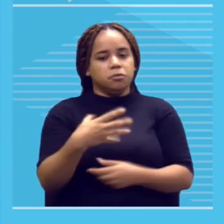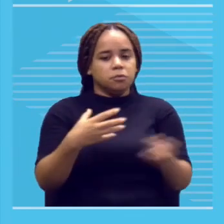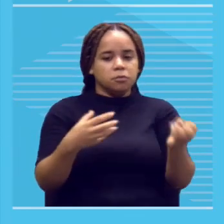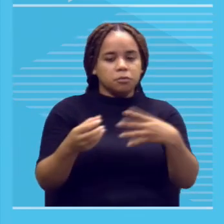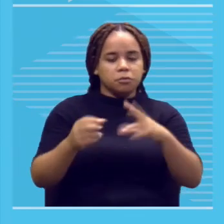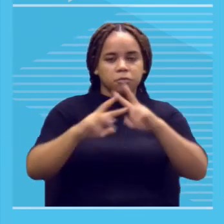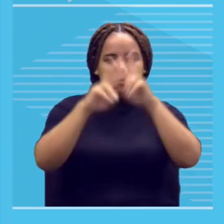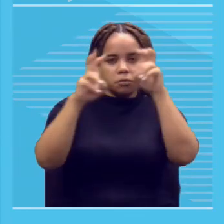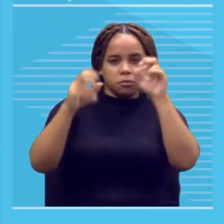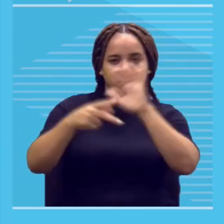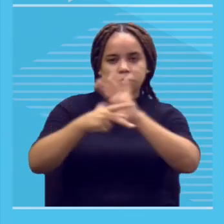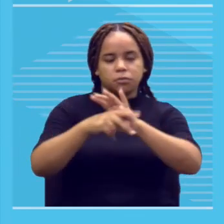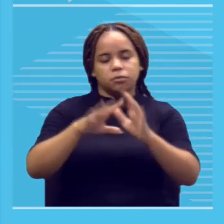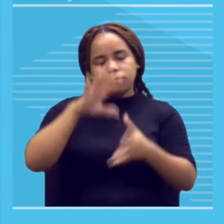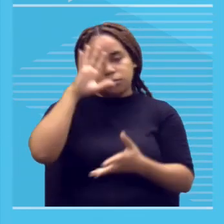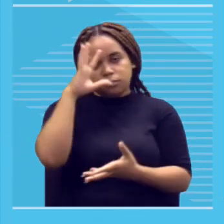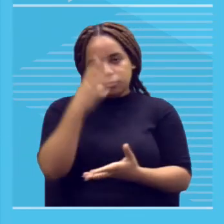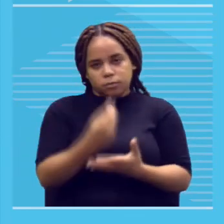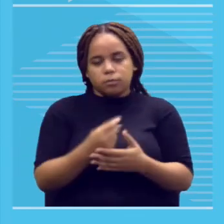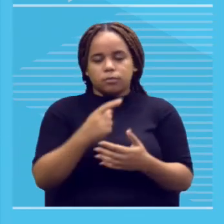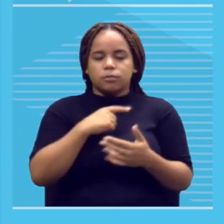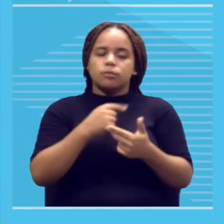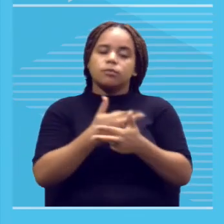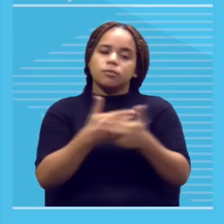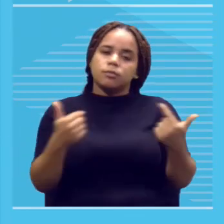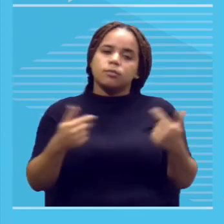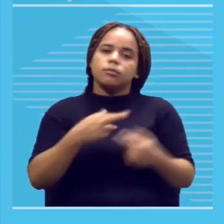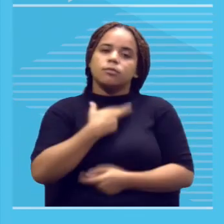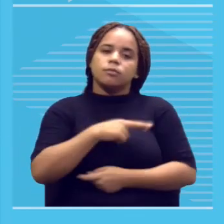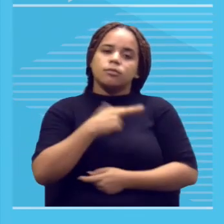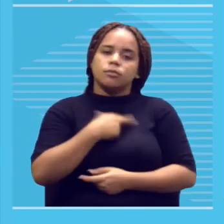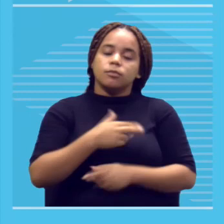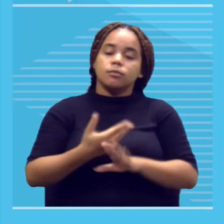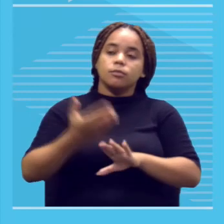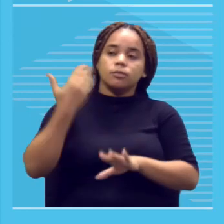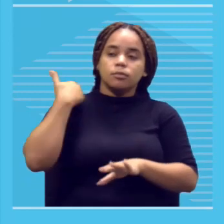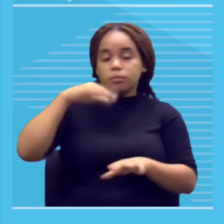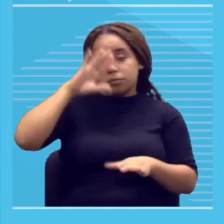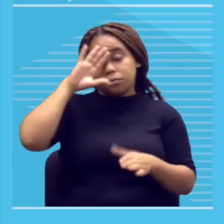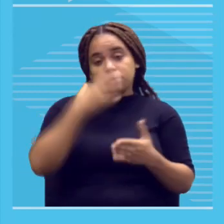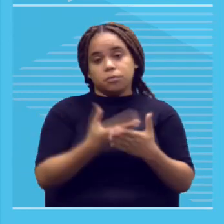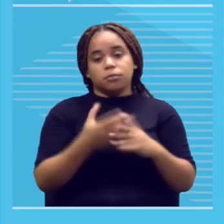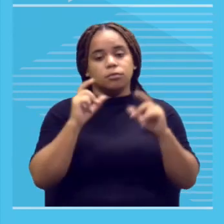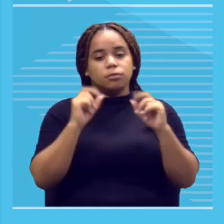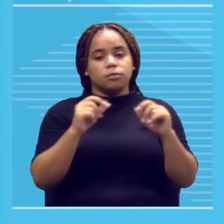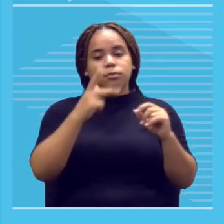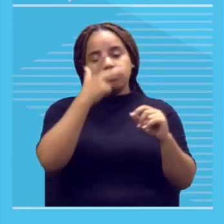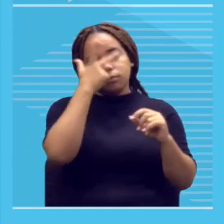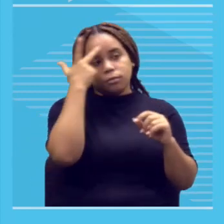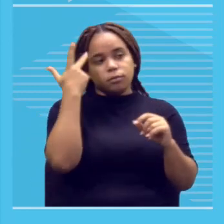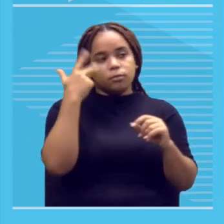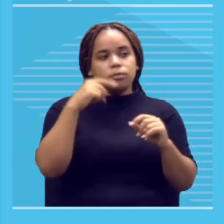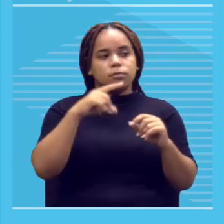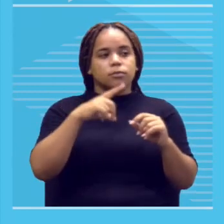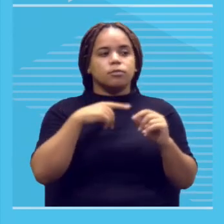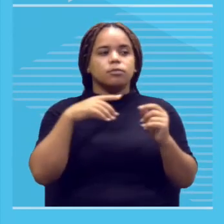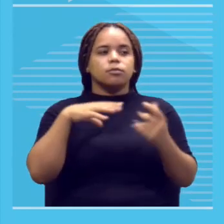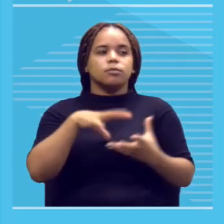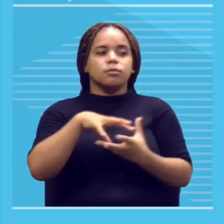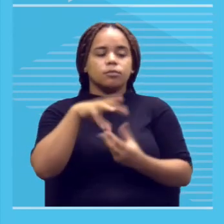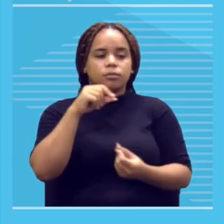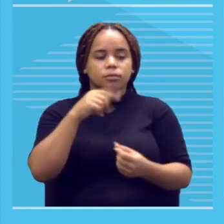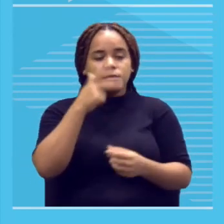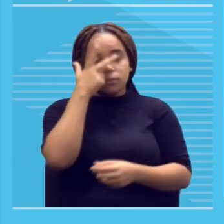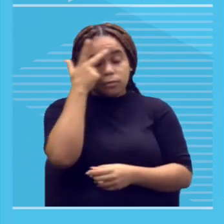pelos espíritas muitas religiões do passado acreditavam que a pessoa né o espírito da pessoa